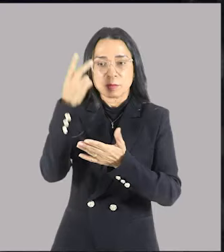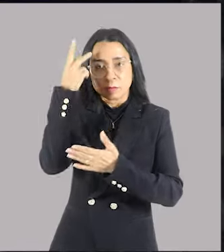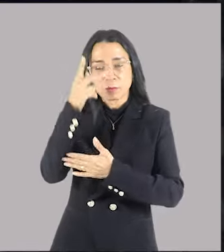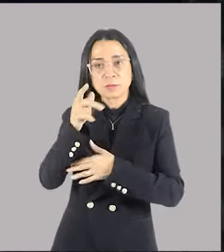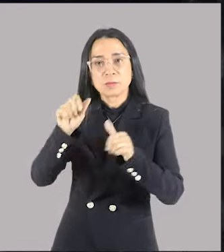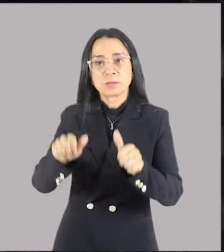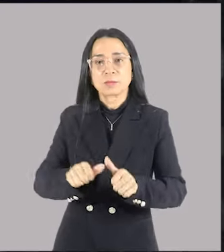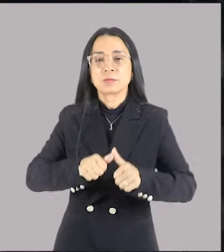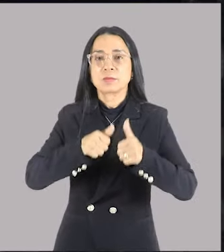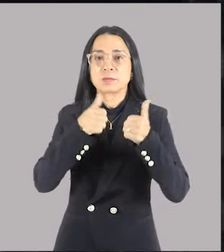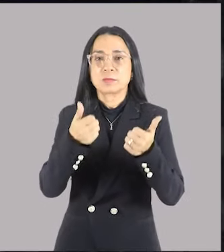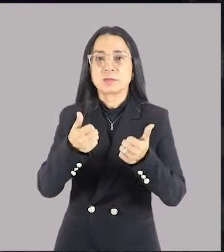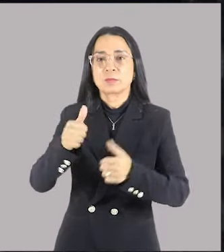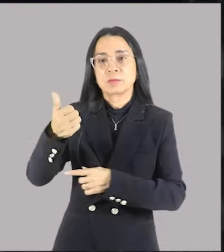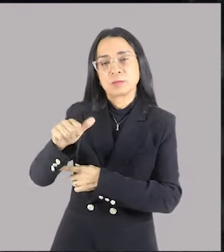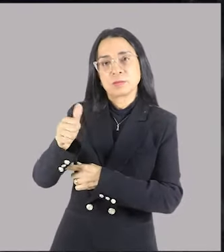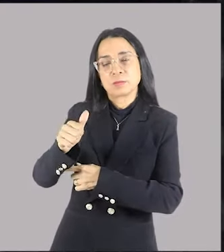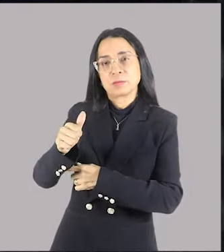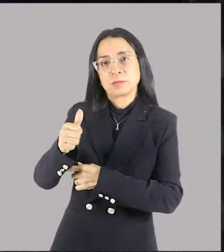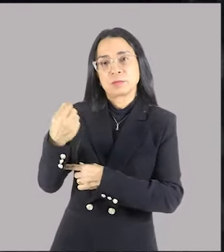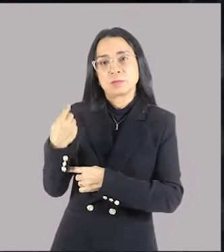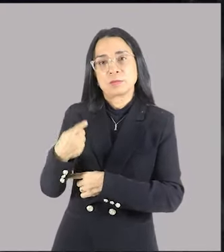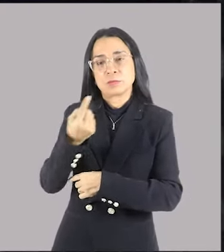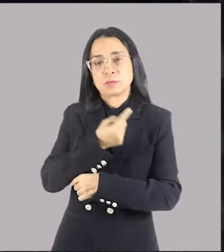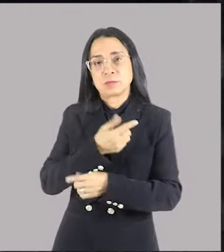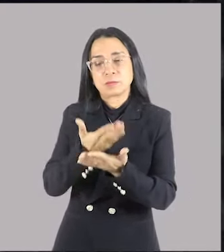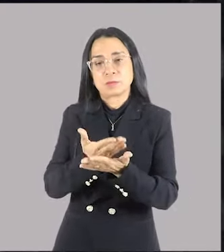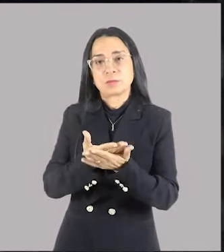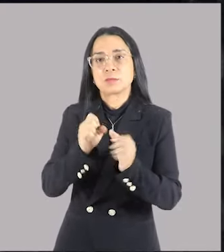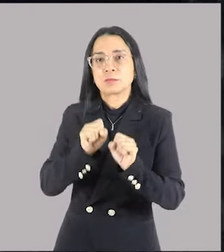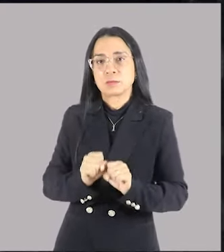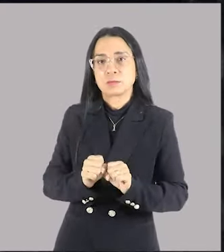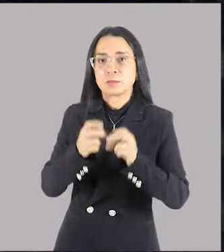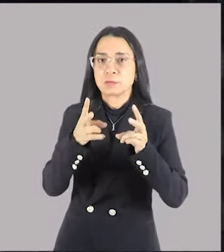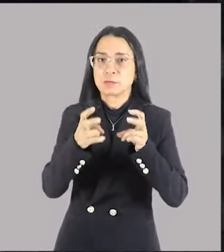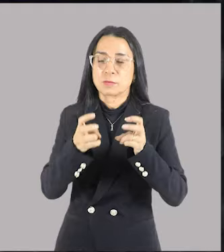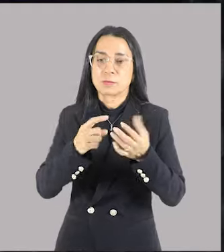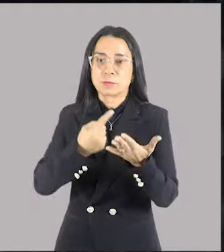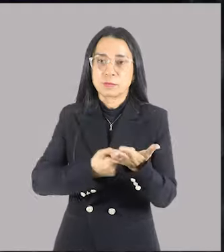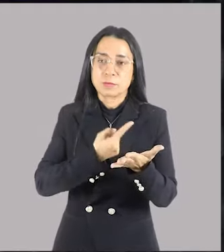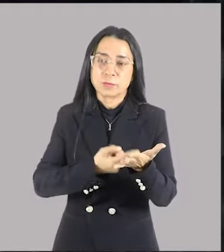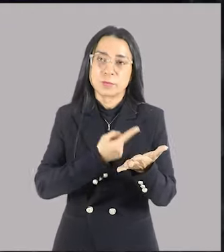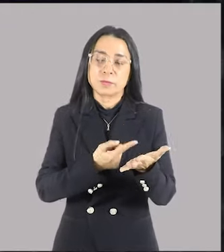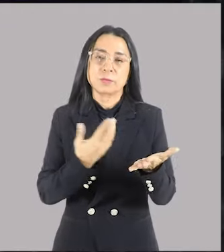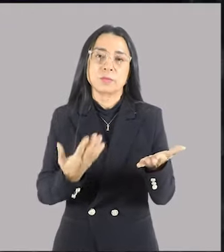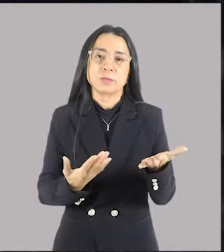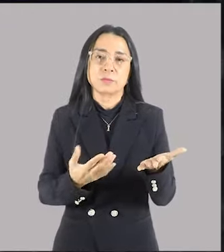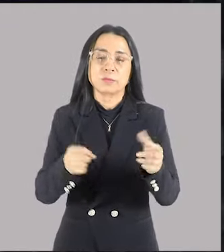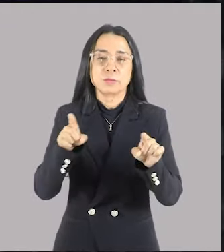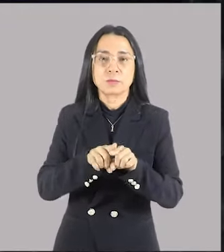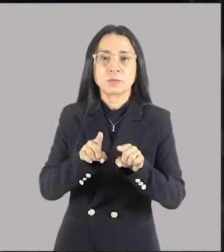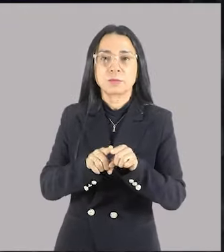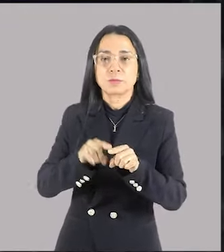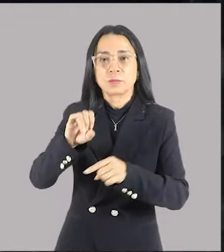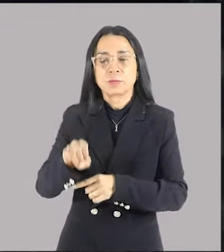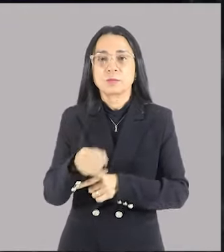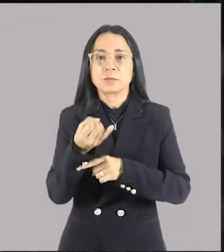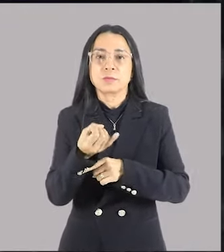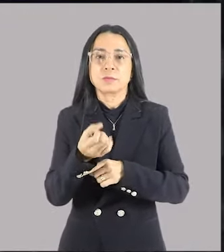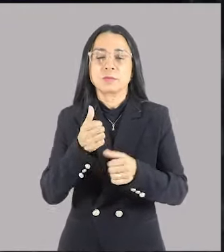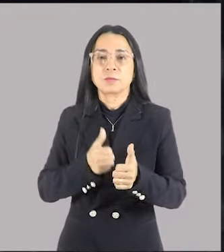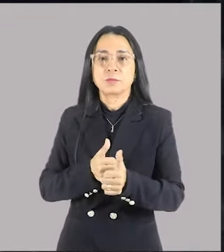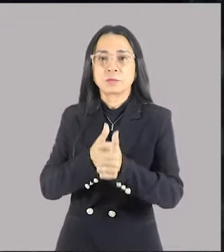melhores avaliações da nossa eh aula vocês podem observar as nossas apostilas e também aproveitem para